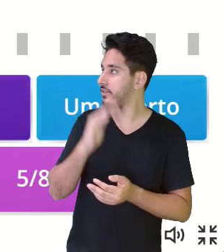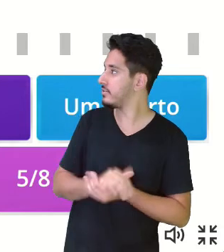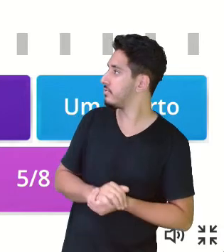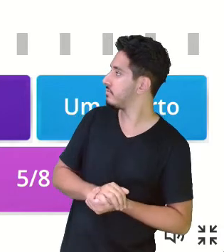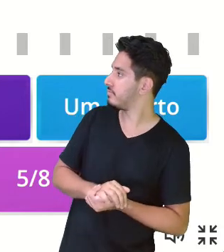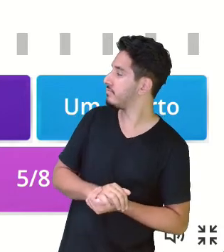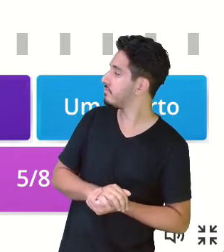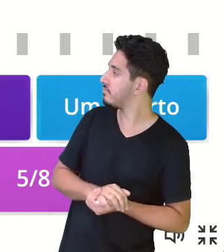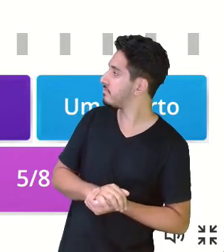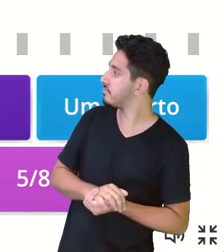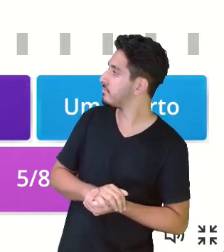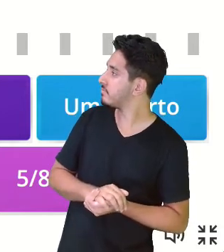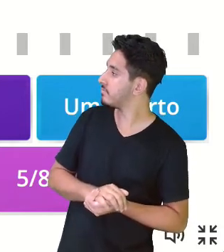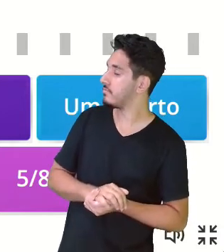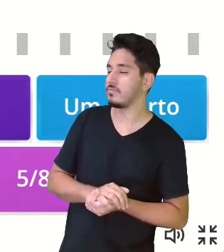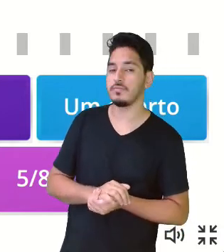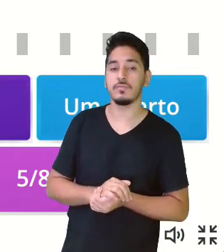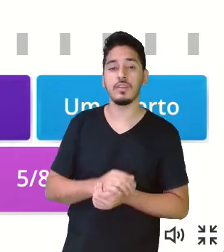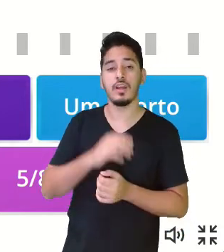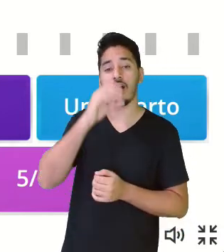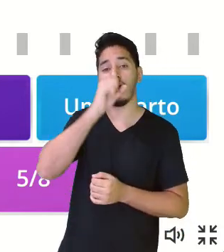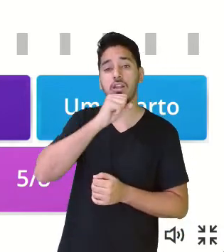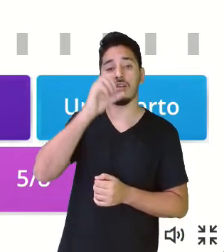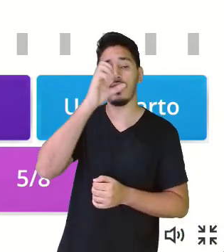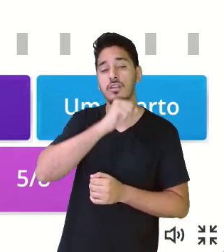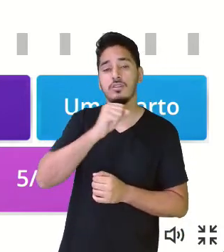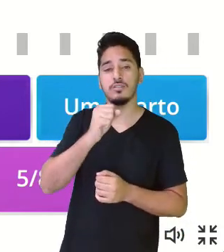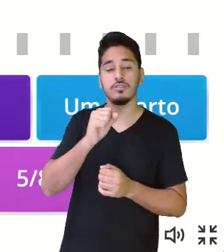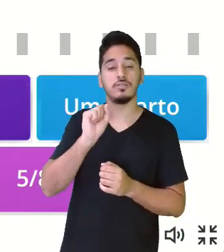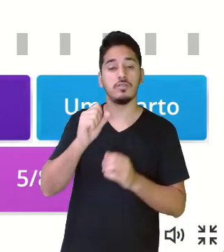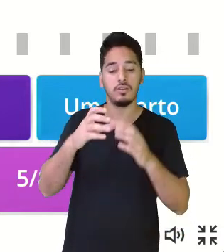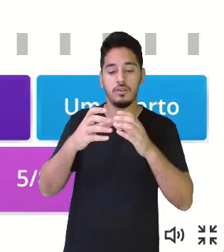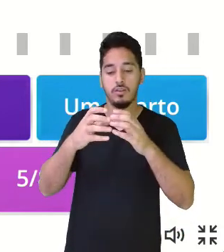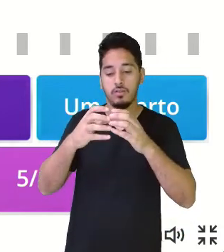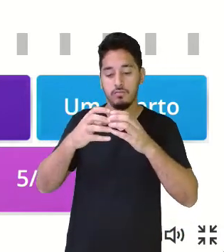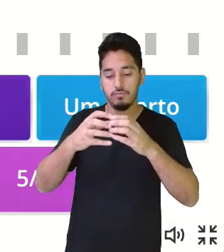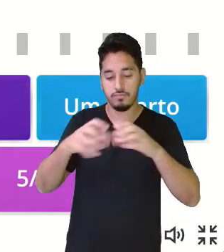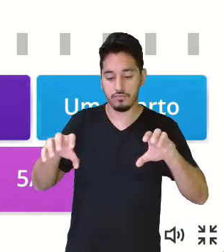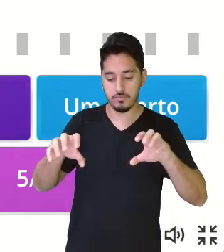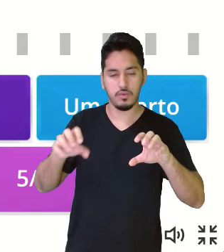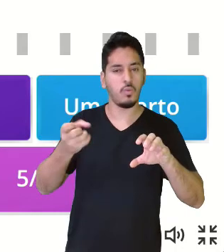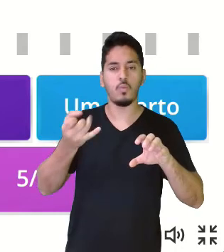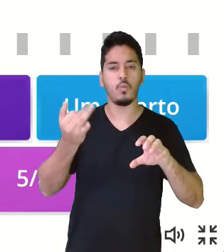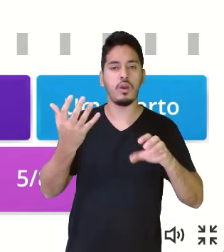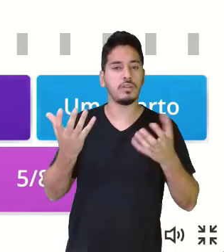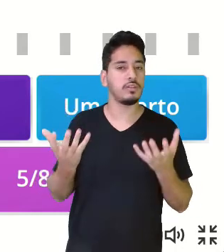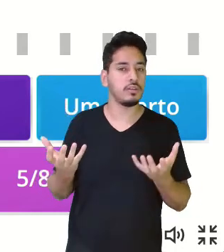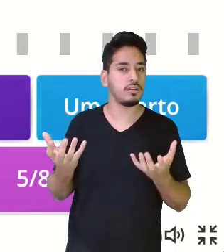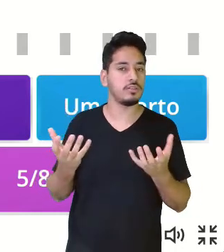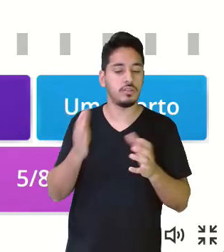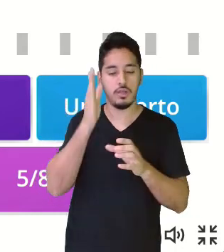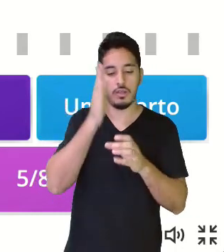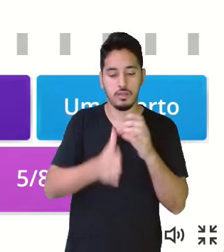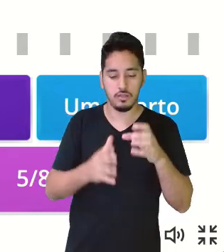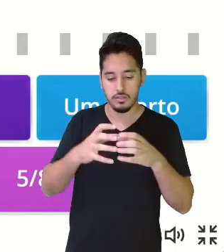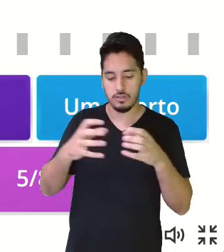muito fácil. A laranja está dividida em quantas partes? Isso está